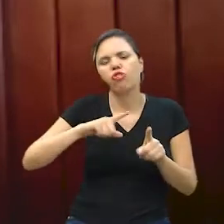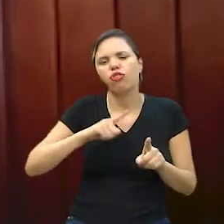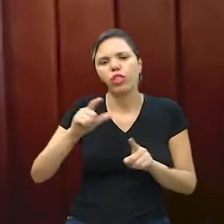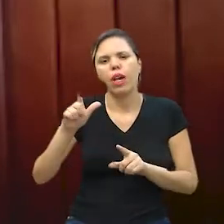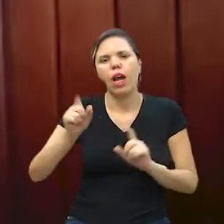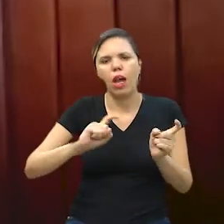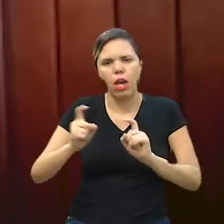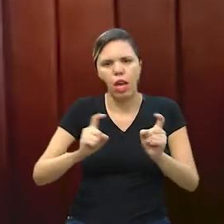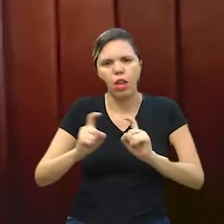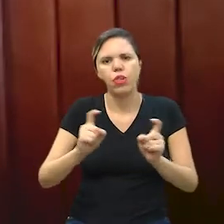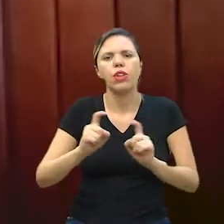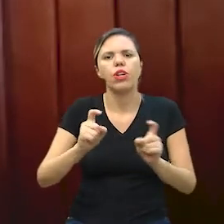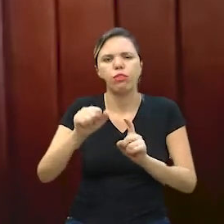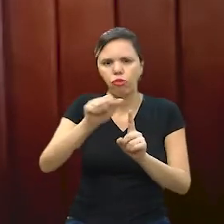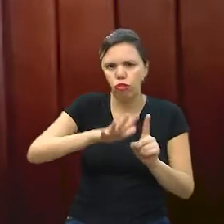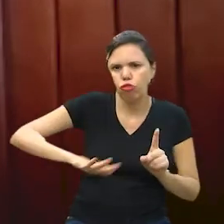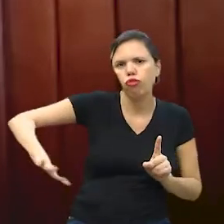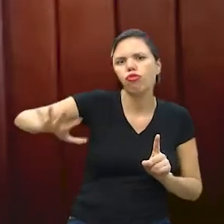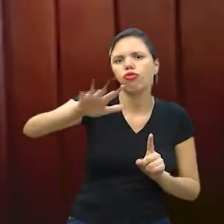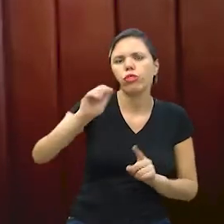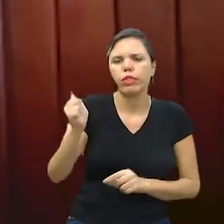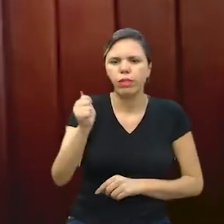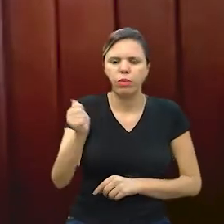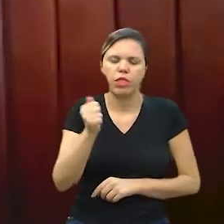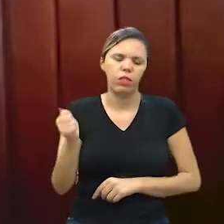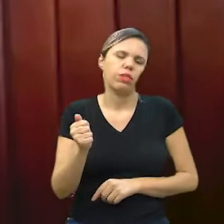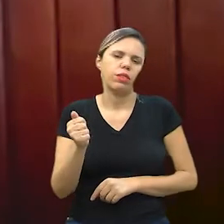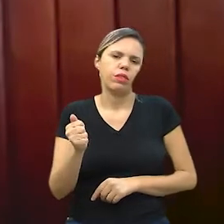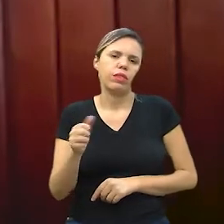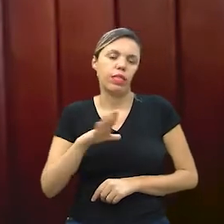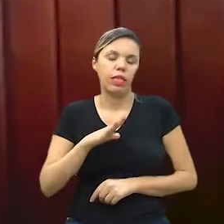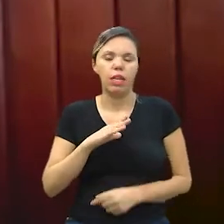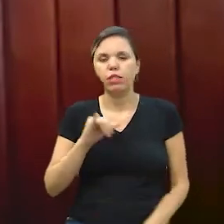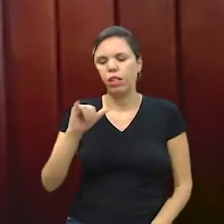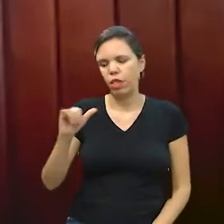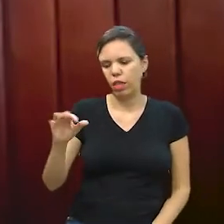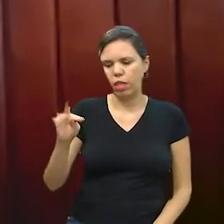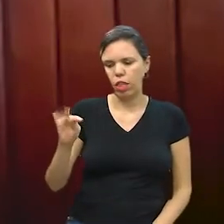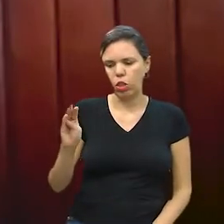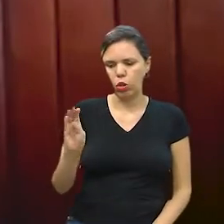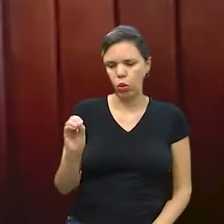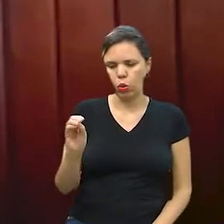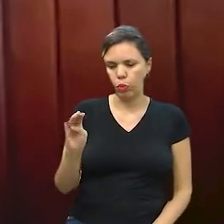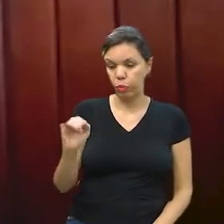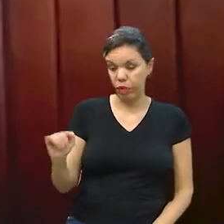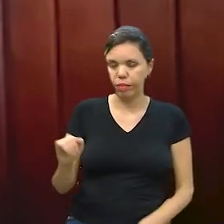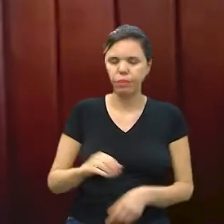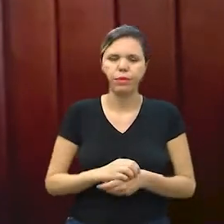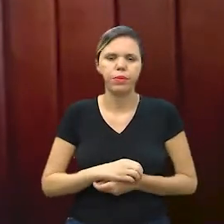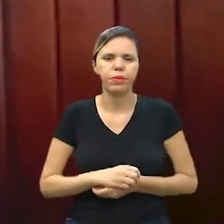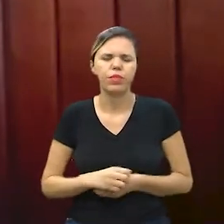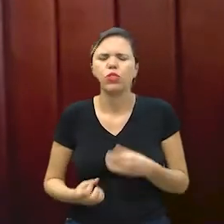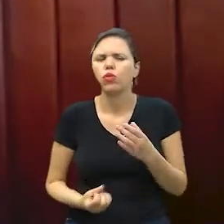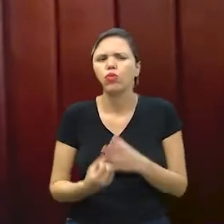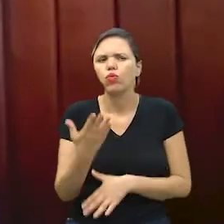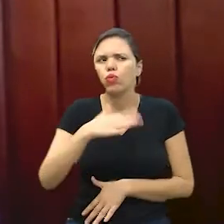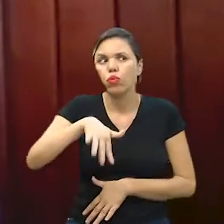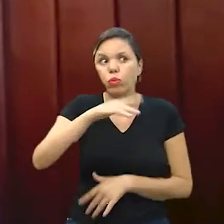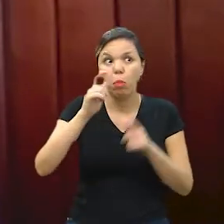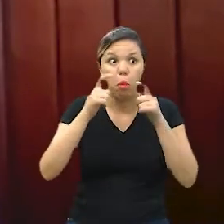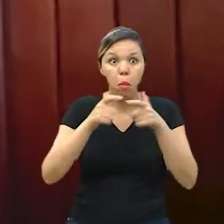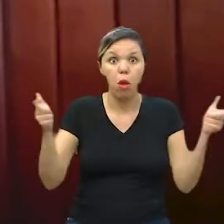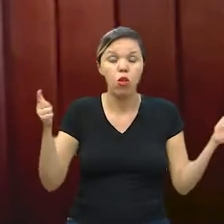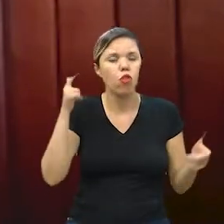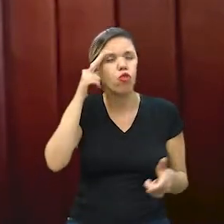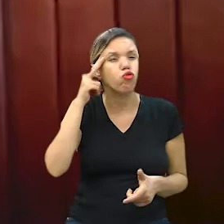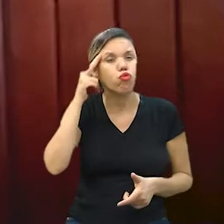dessa associação, né? Que é a Associação dos Trabalhadores Rurais de Itobi. E nessas assembleias gerais, em uma delas surgiu a pergunta, qual